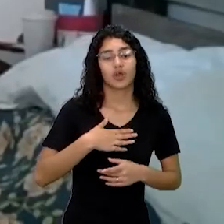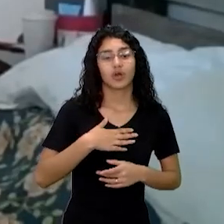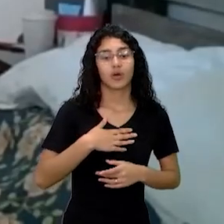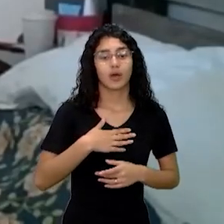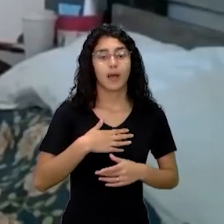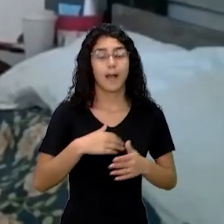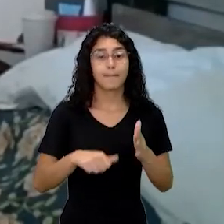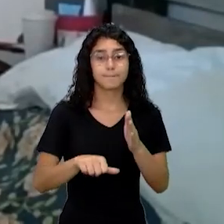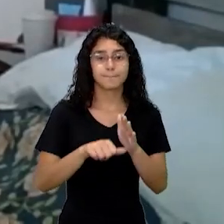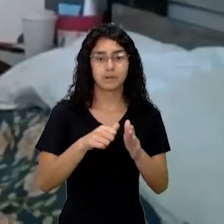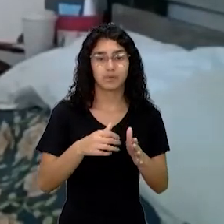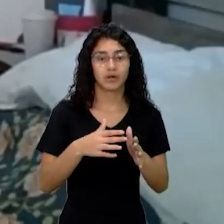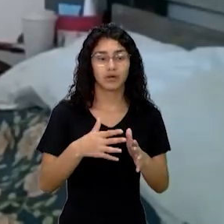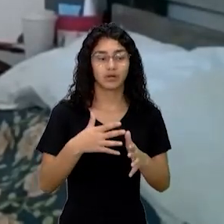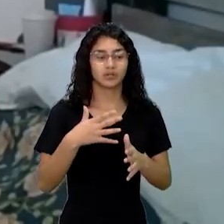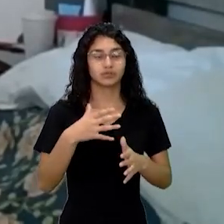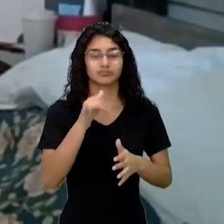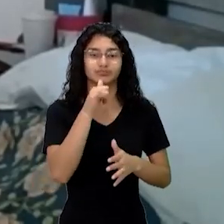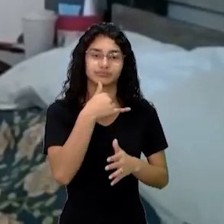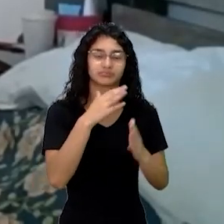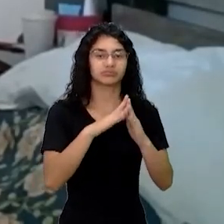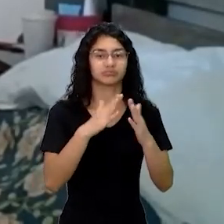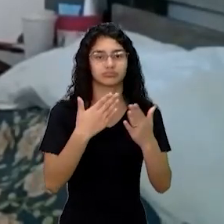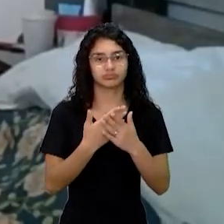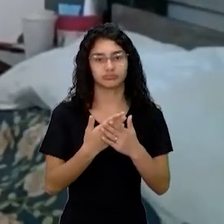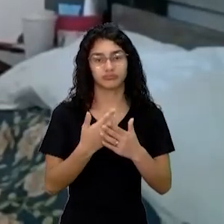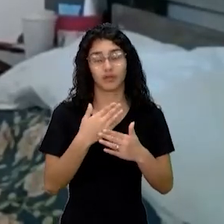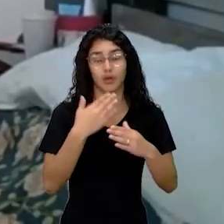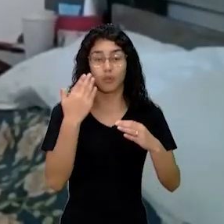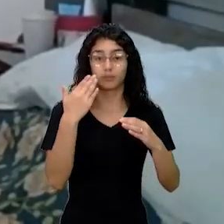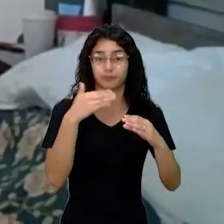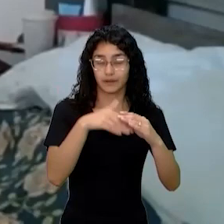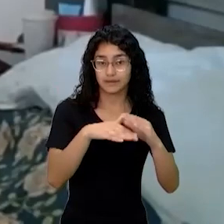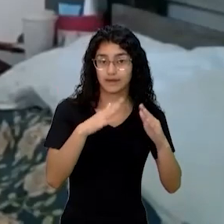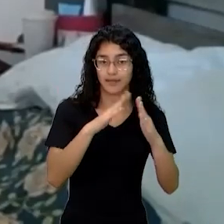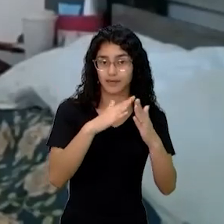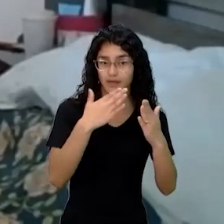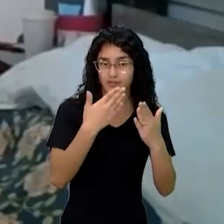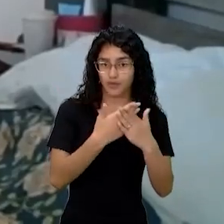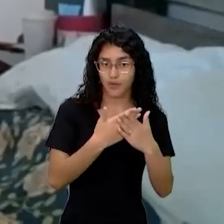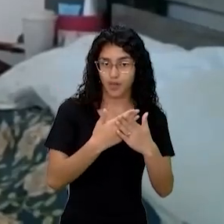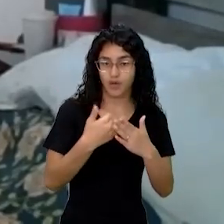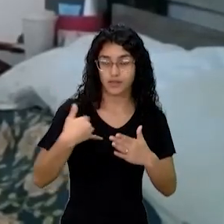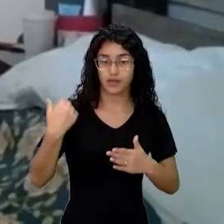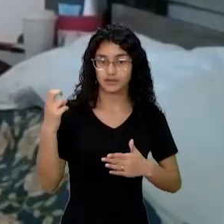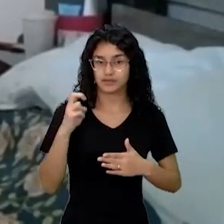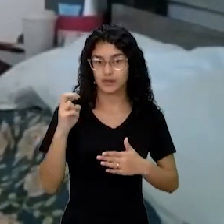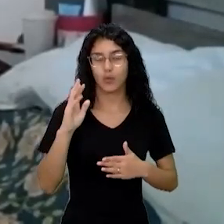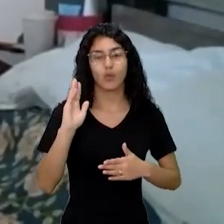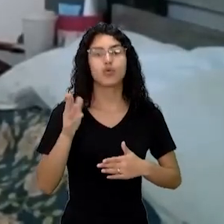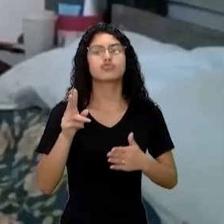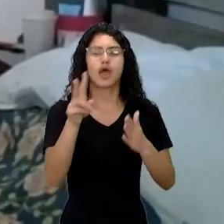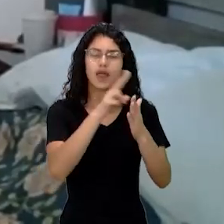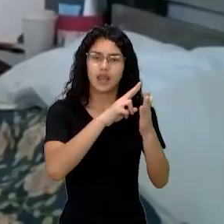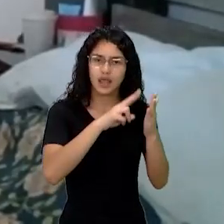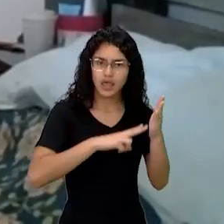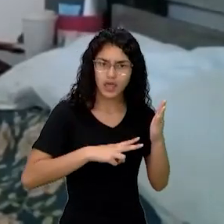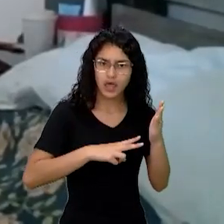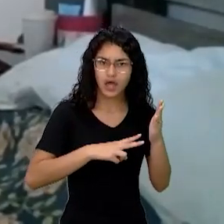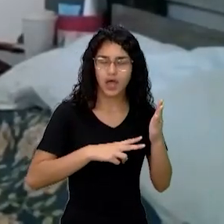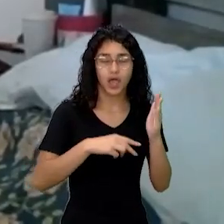frustração com a escola, né. Eu entrei na escola com 5 anos, mas eu já lia e já escrevia,